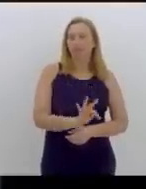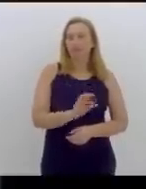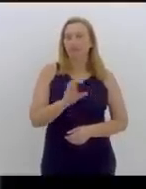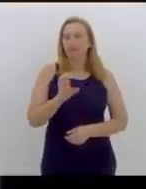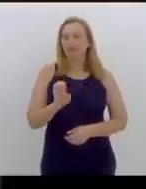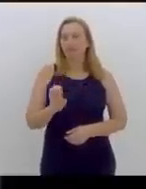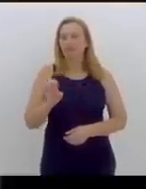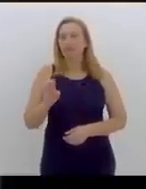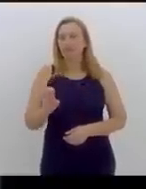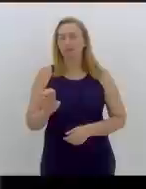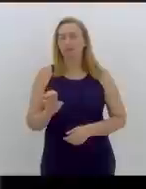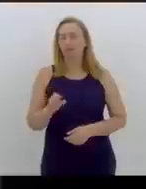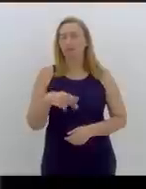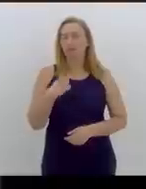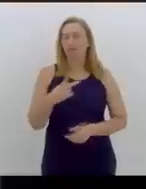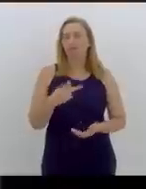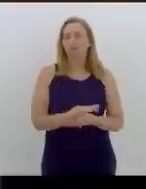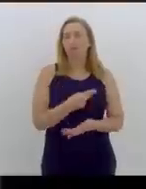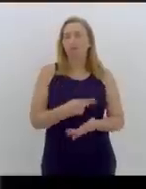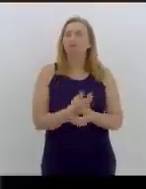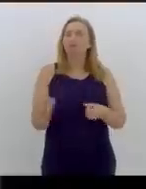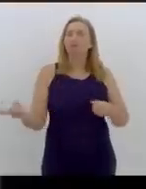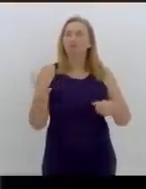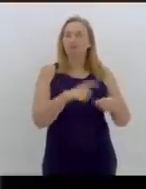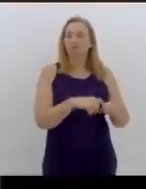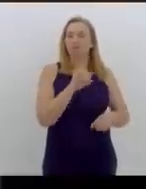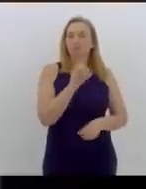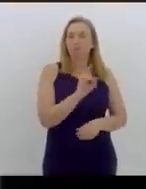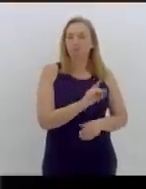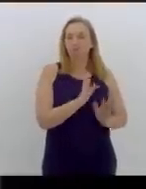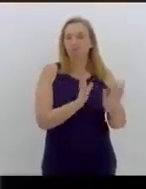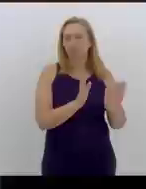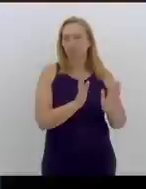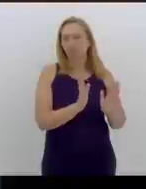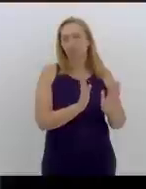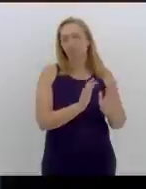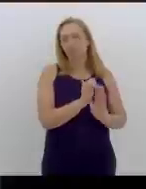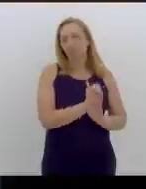irregular voltou agora o último relatório regular